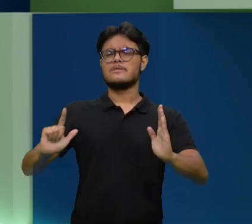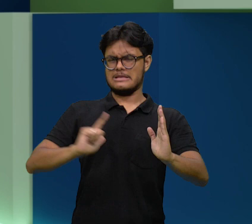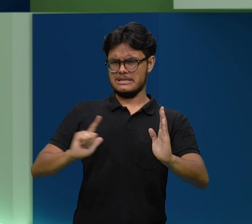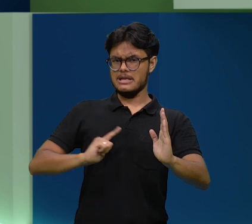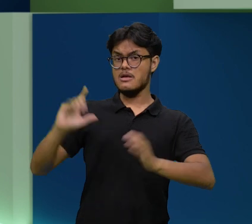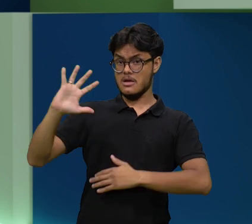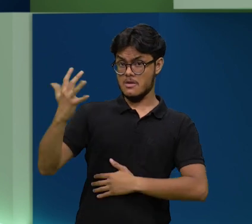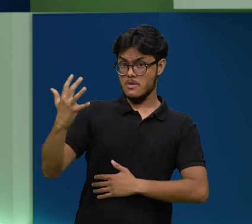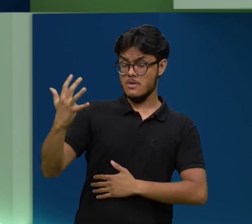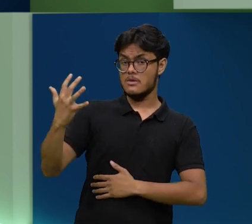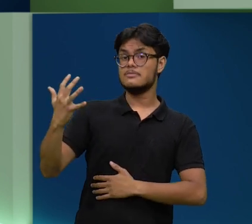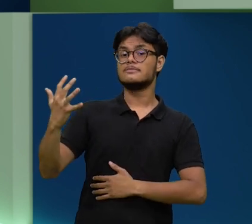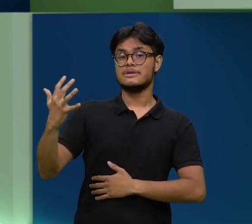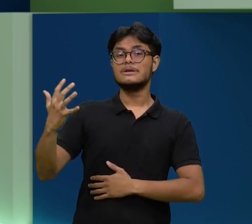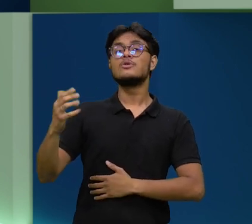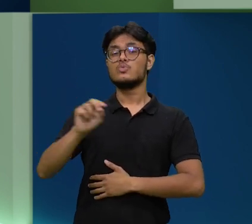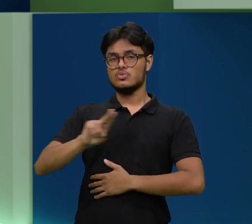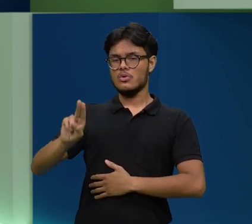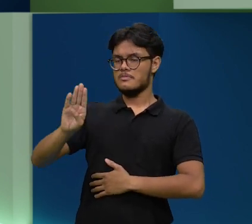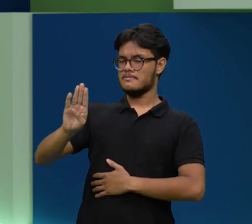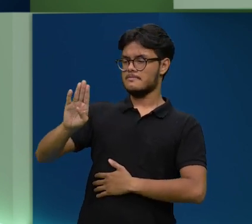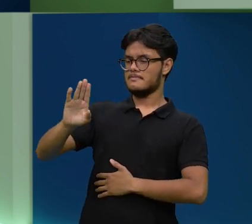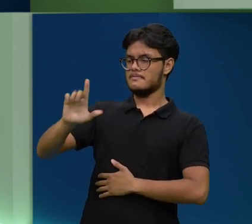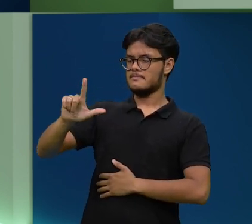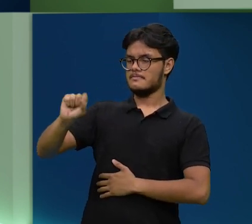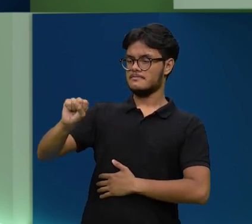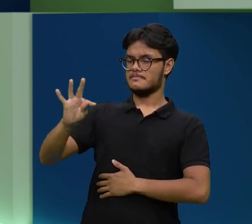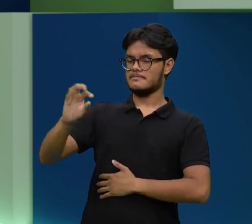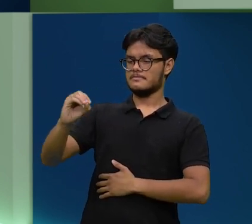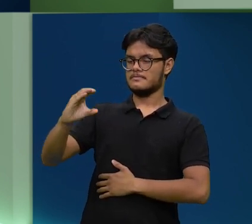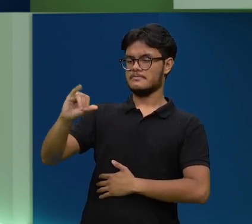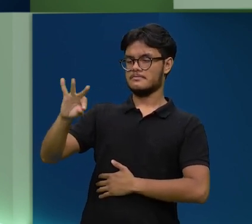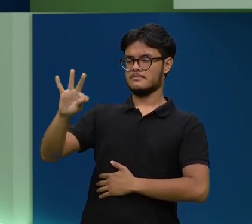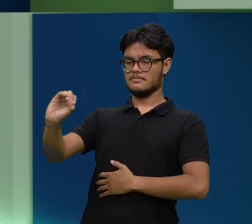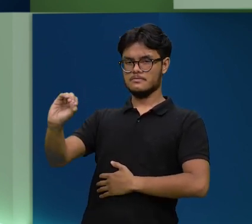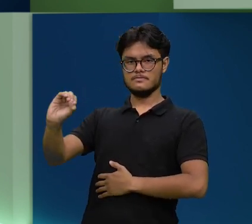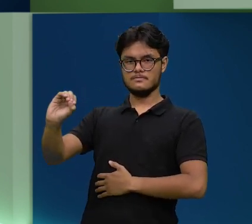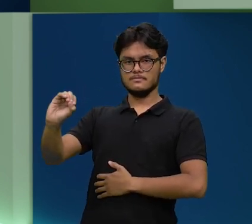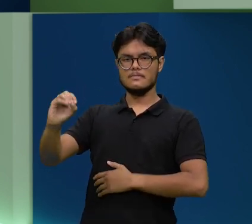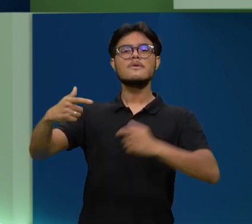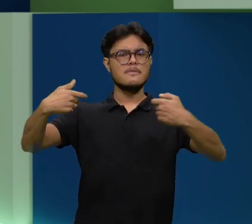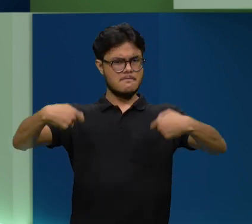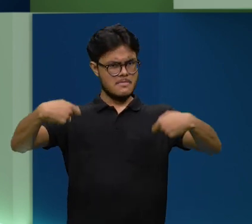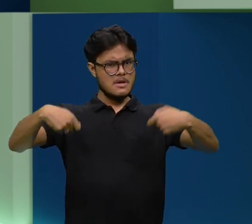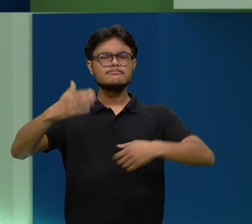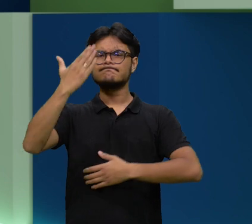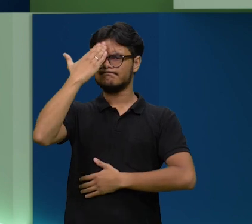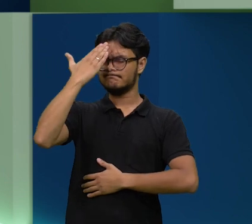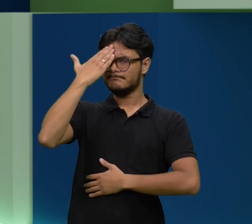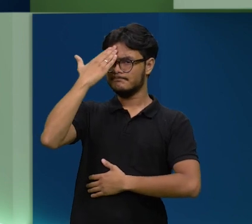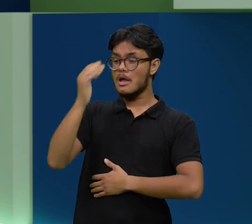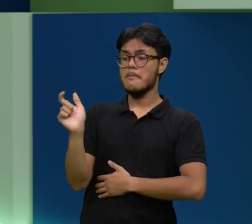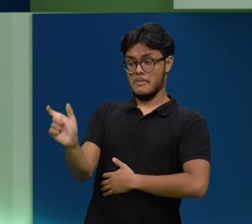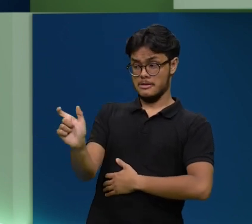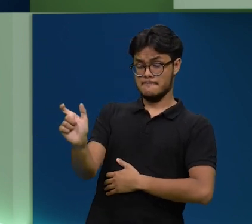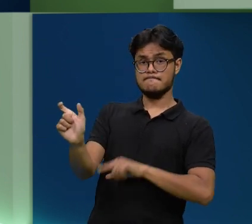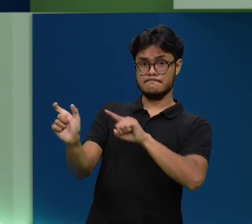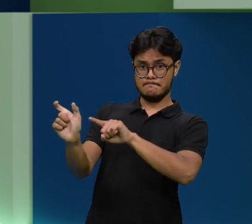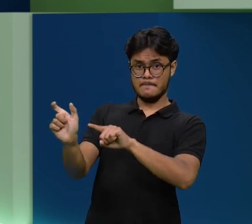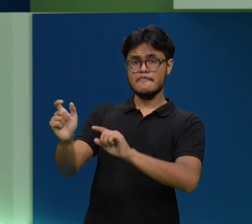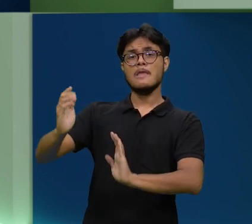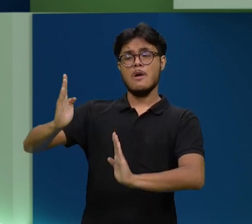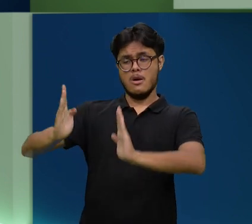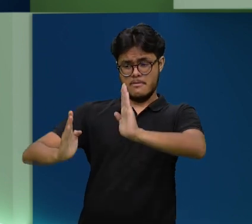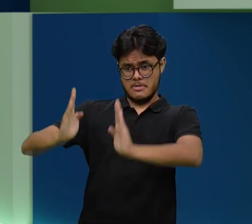pela nidação é o blastocisto, beleza? Então não esquece disso, não esquece que blastocisto é uma